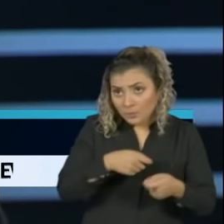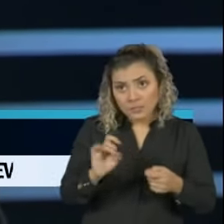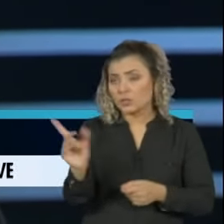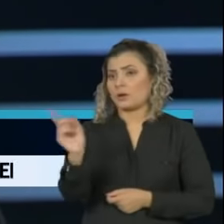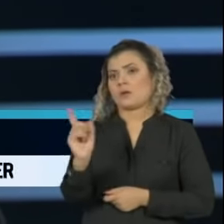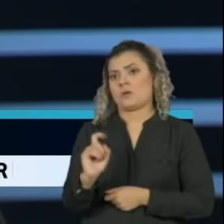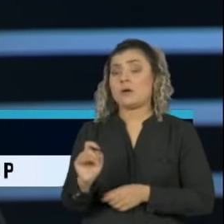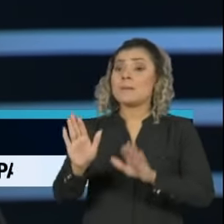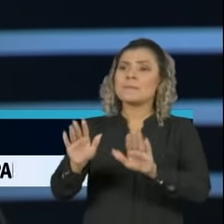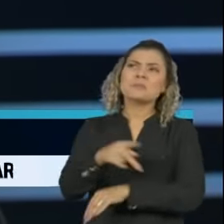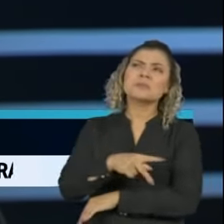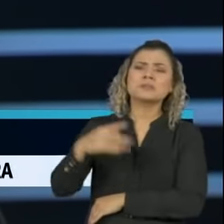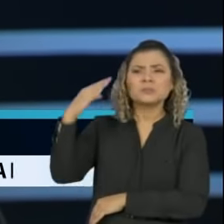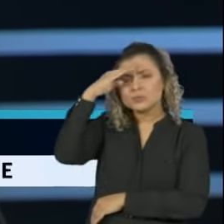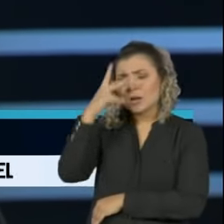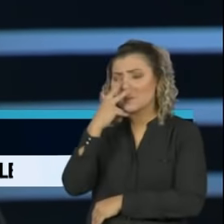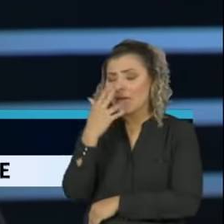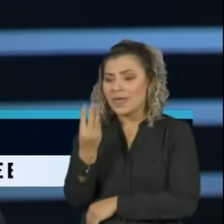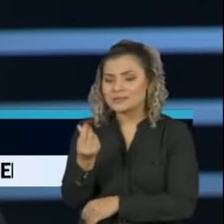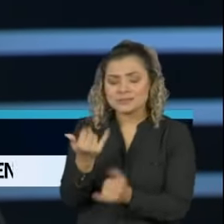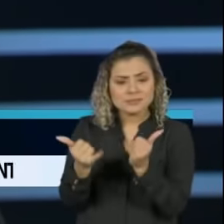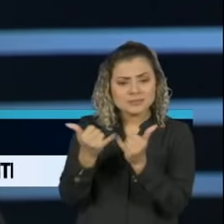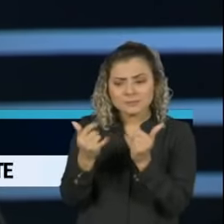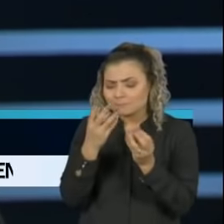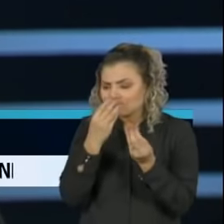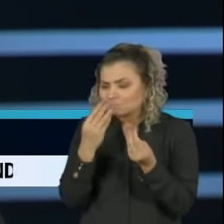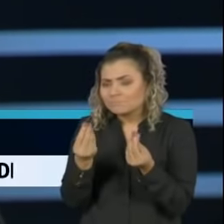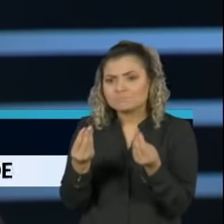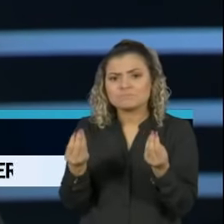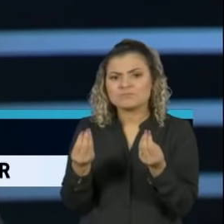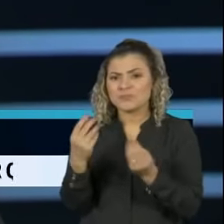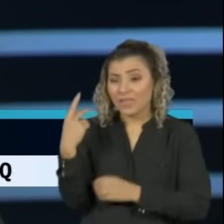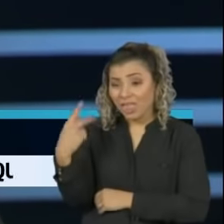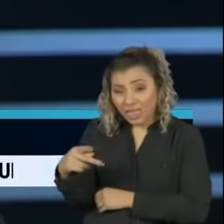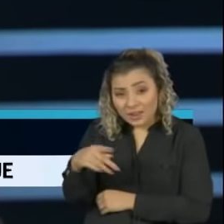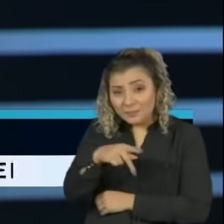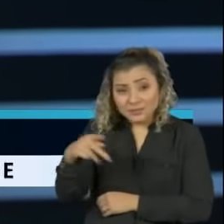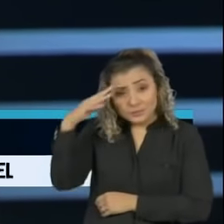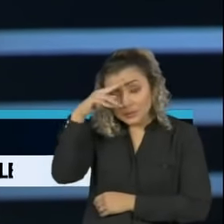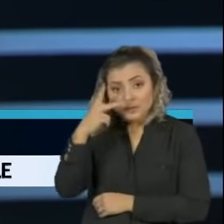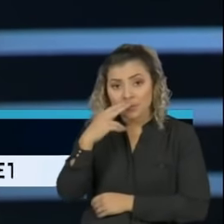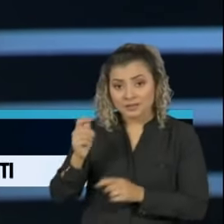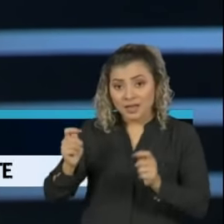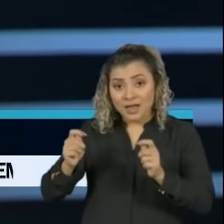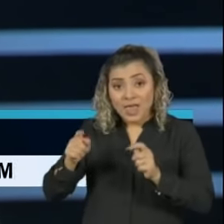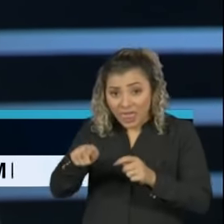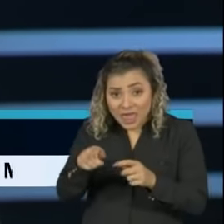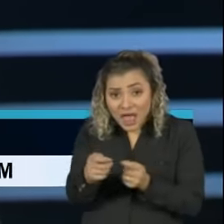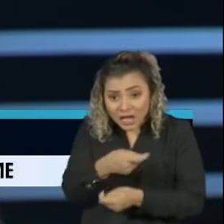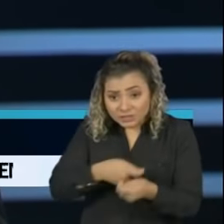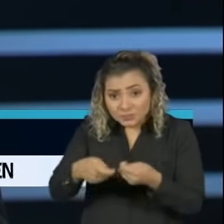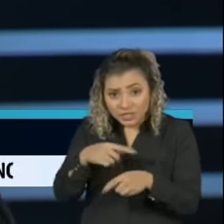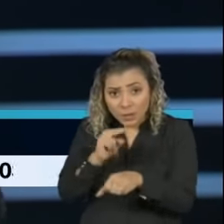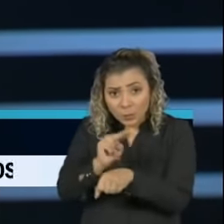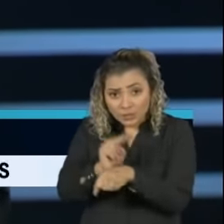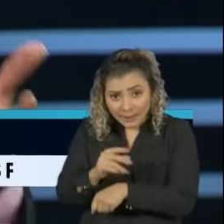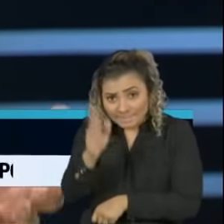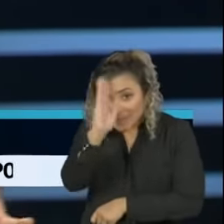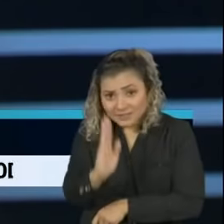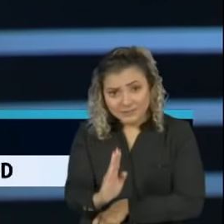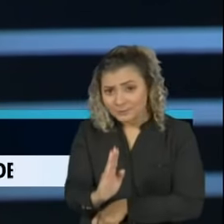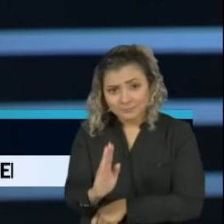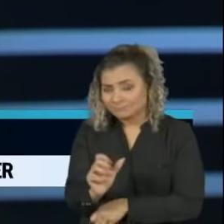Bolsonaro, a impressão que eu tenho é que ele está completamente incapacitado de administrar o país, morando... já